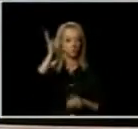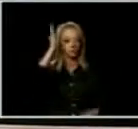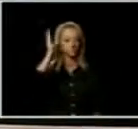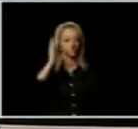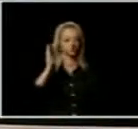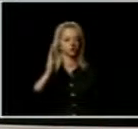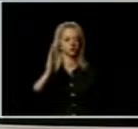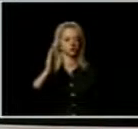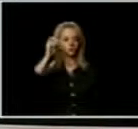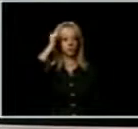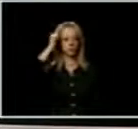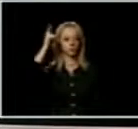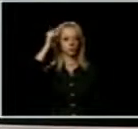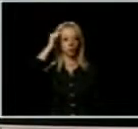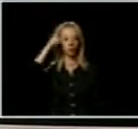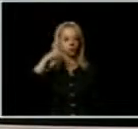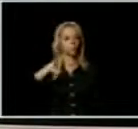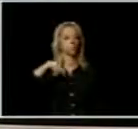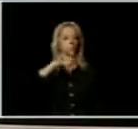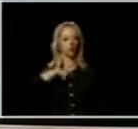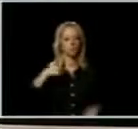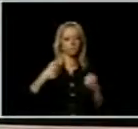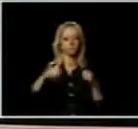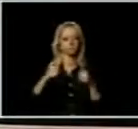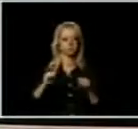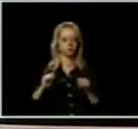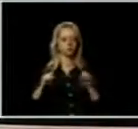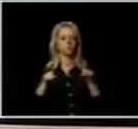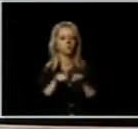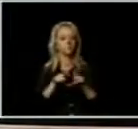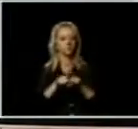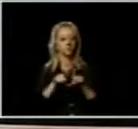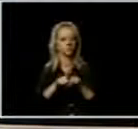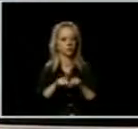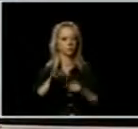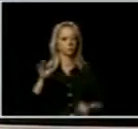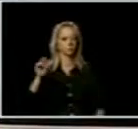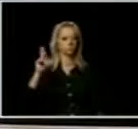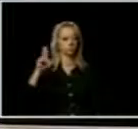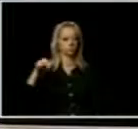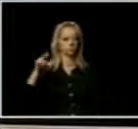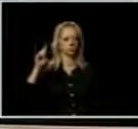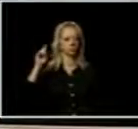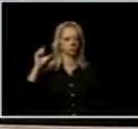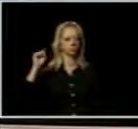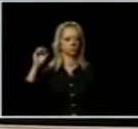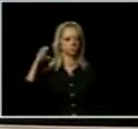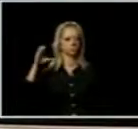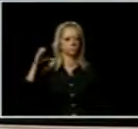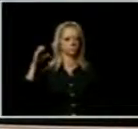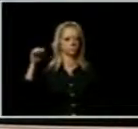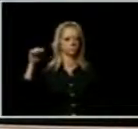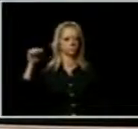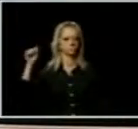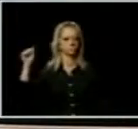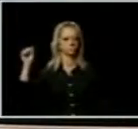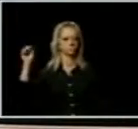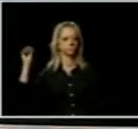criação de uma fundação. Uma fundação, e faço aqui a defesa que essa fundação ela